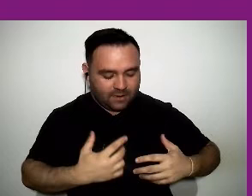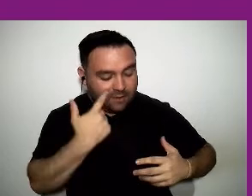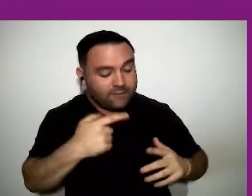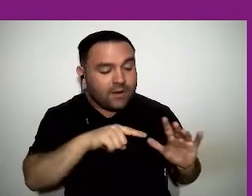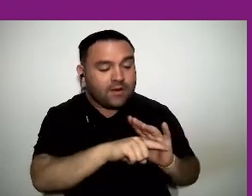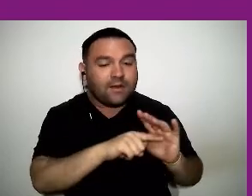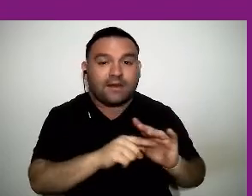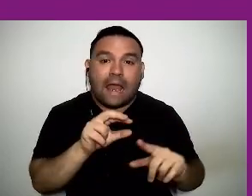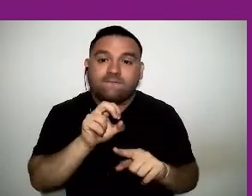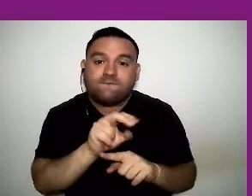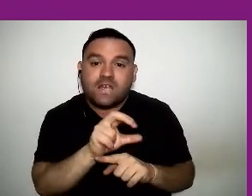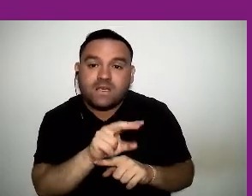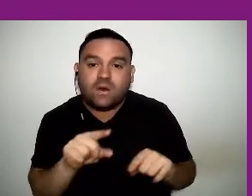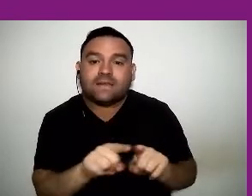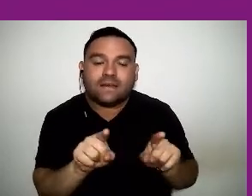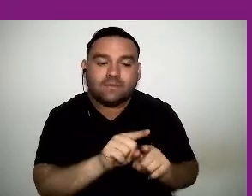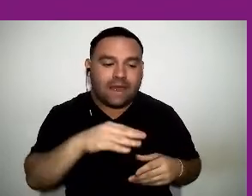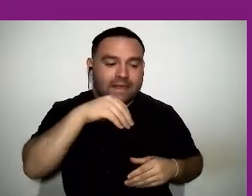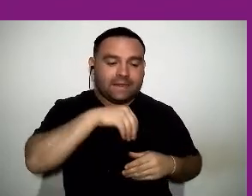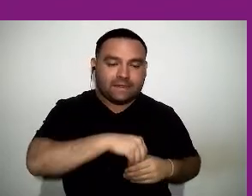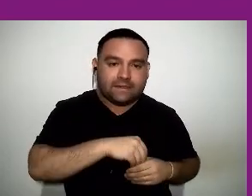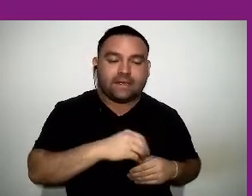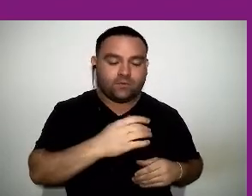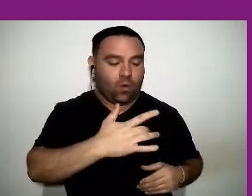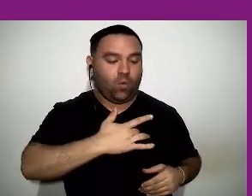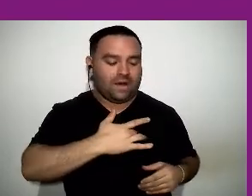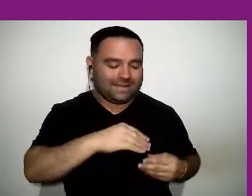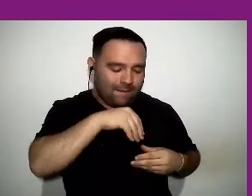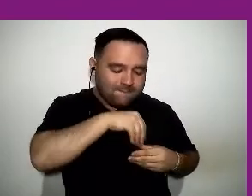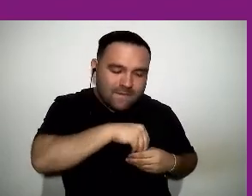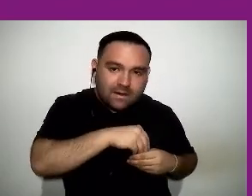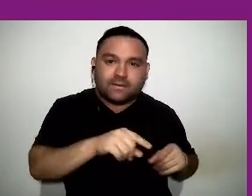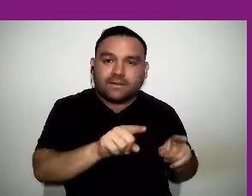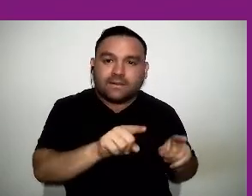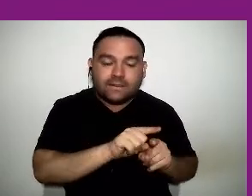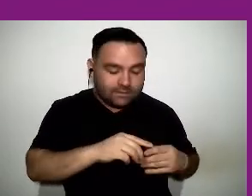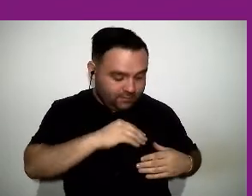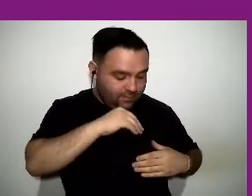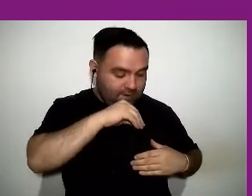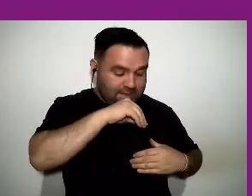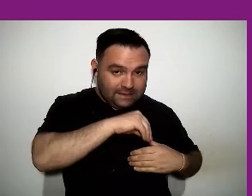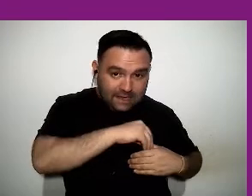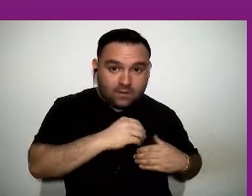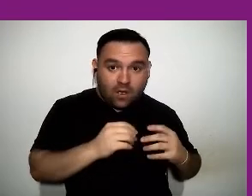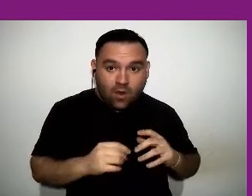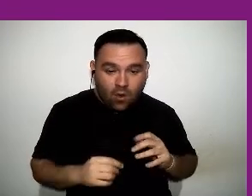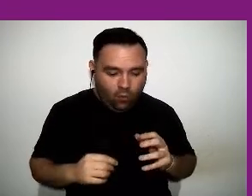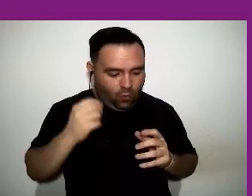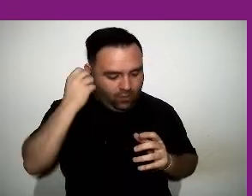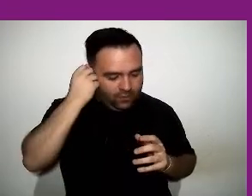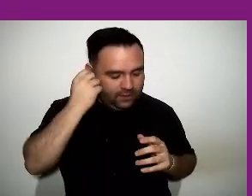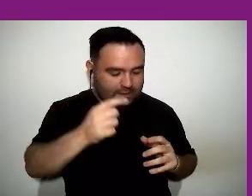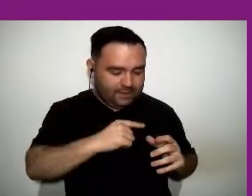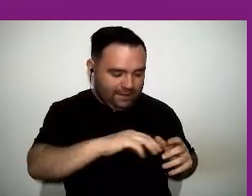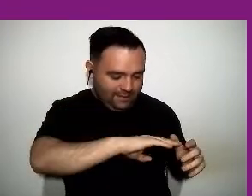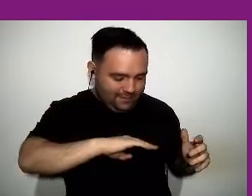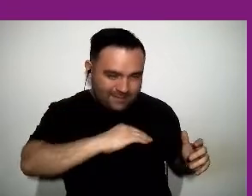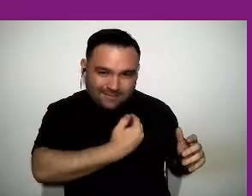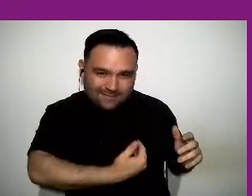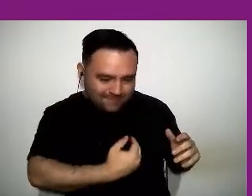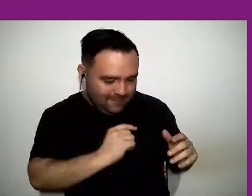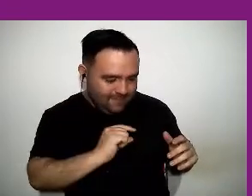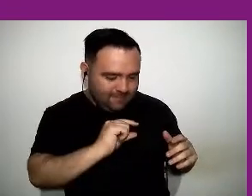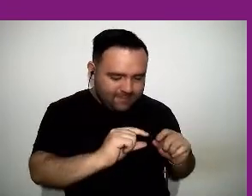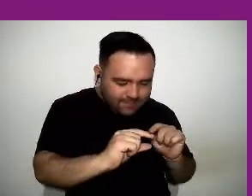de vírus dentro do miocárdio, e esses vírus no miocárdio, a presença local,